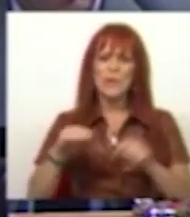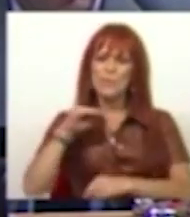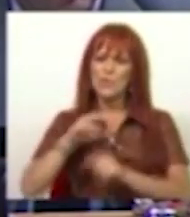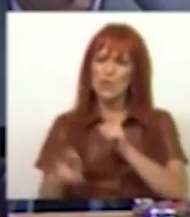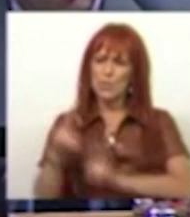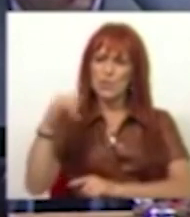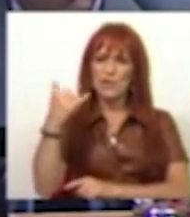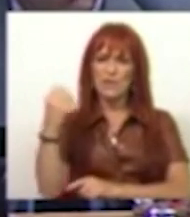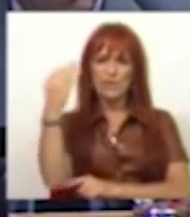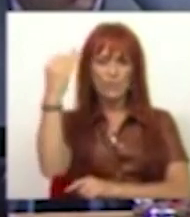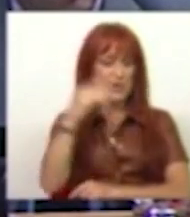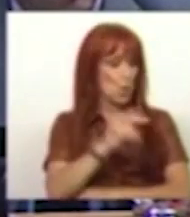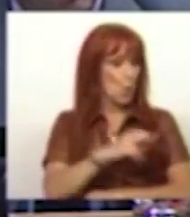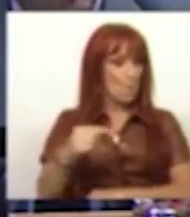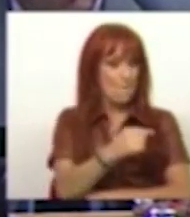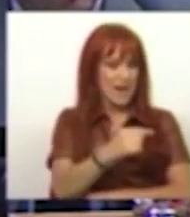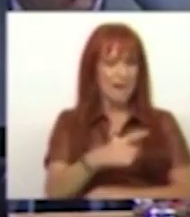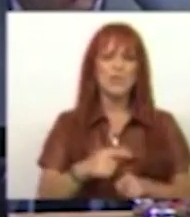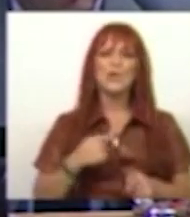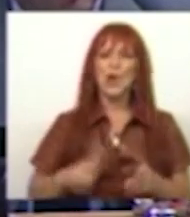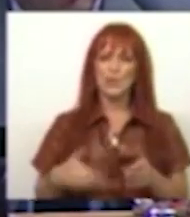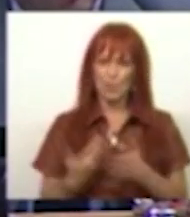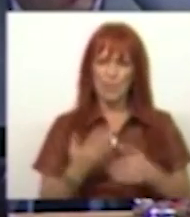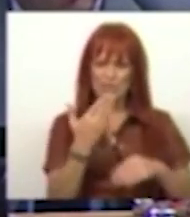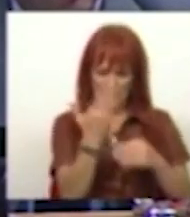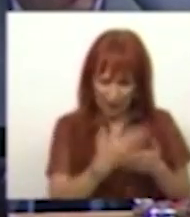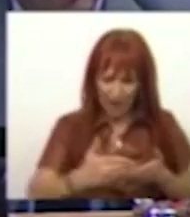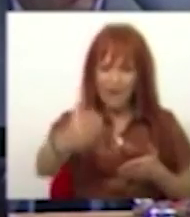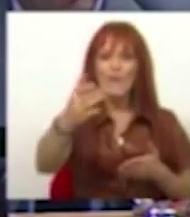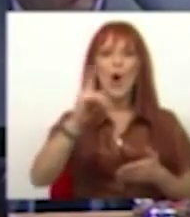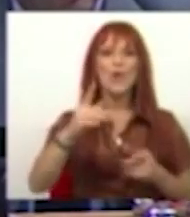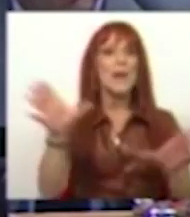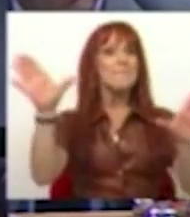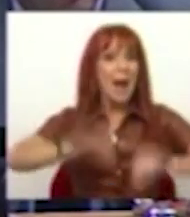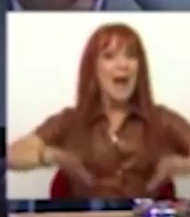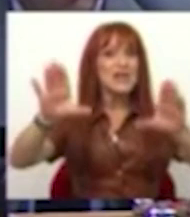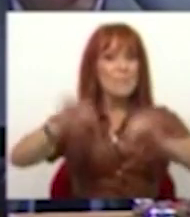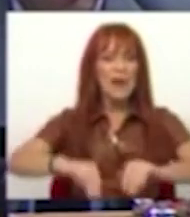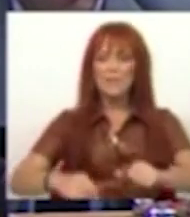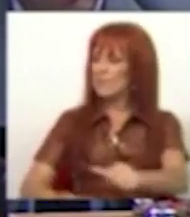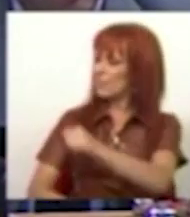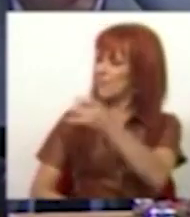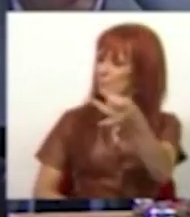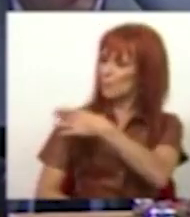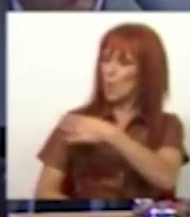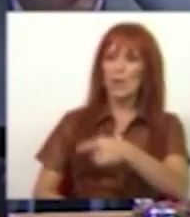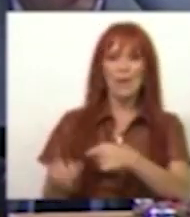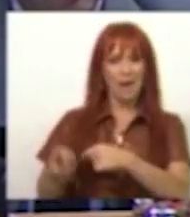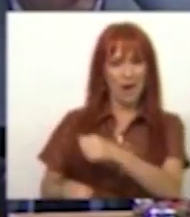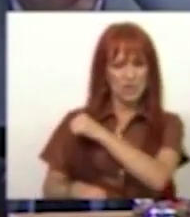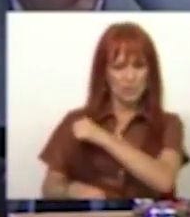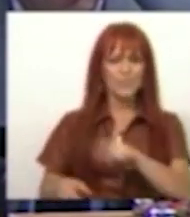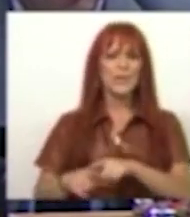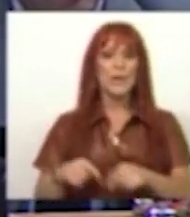de 20% no salário mínimo. Ora, o que nos propomos nesta legislatura é ir mais longe do que fomos na legislatura anterior.